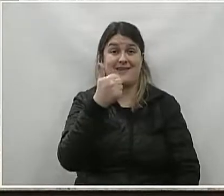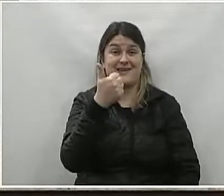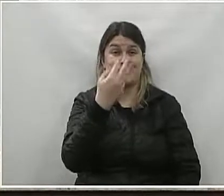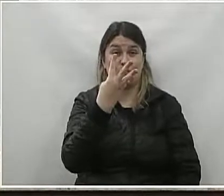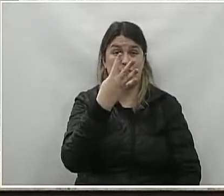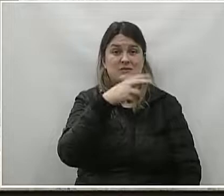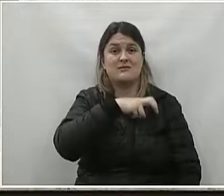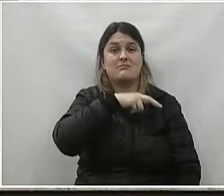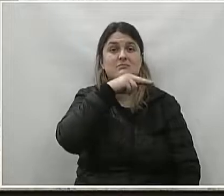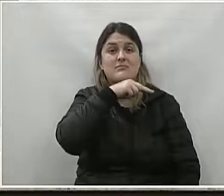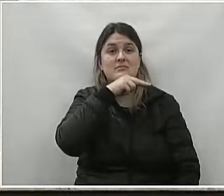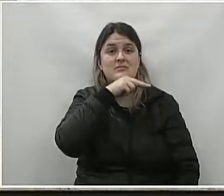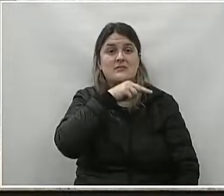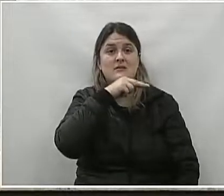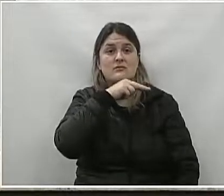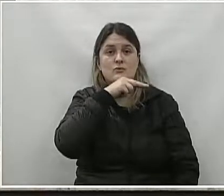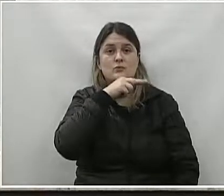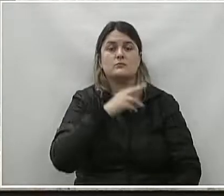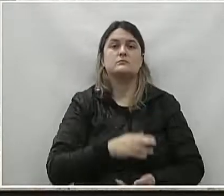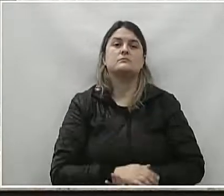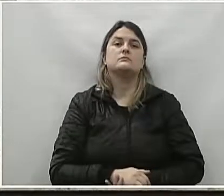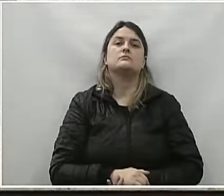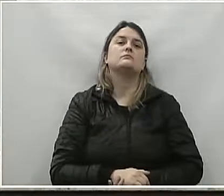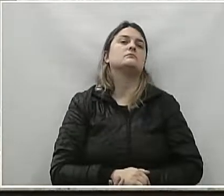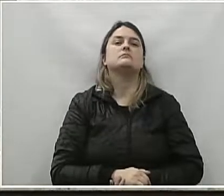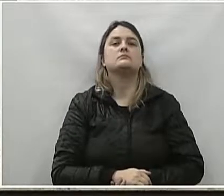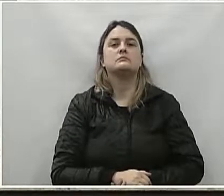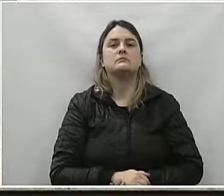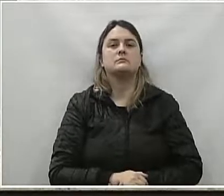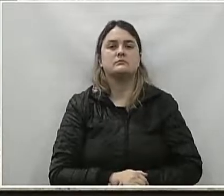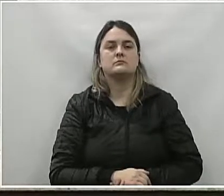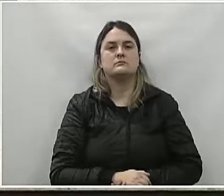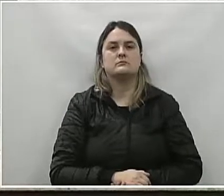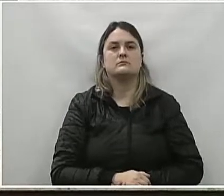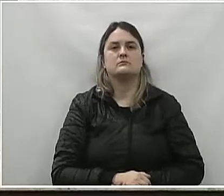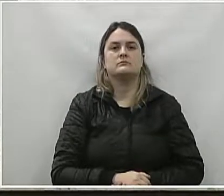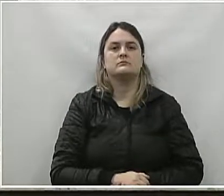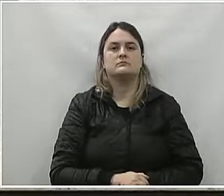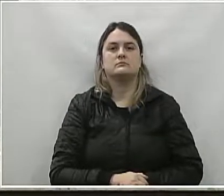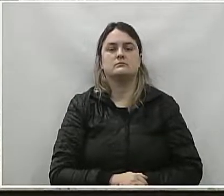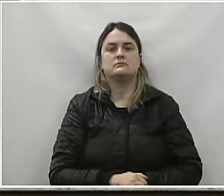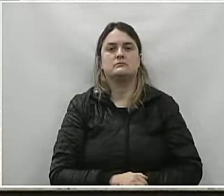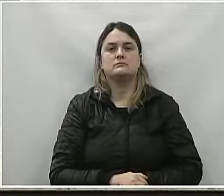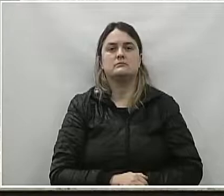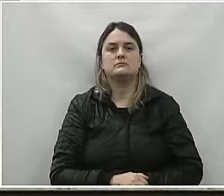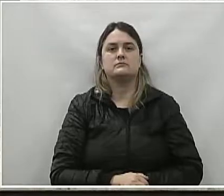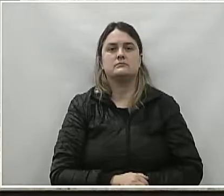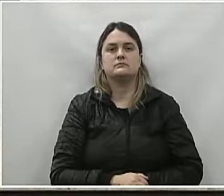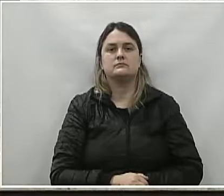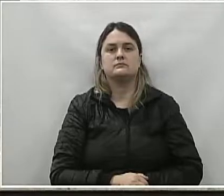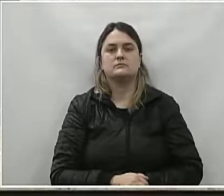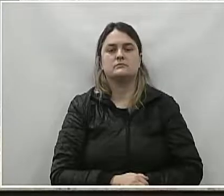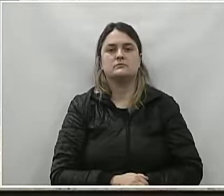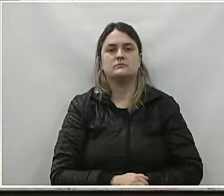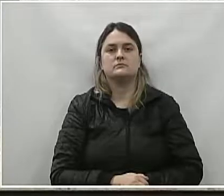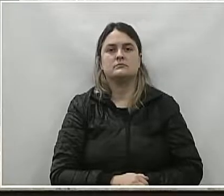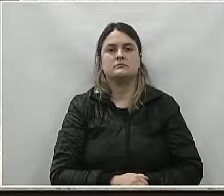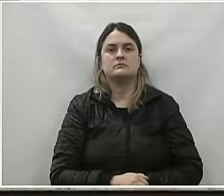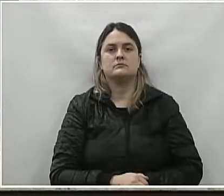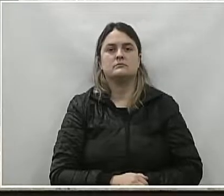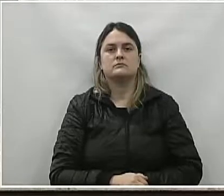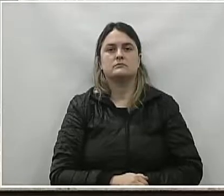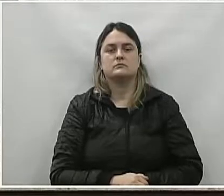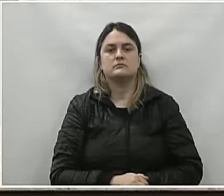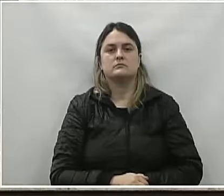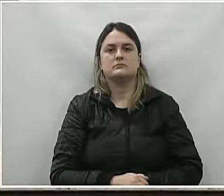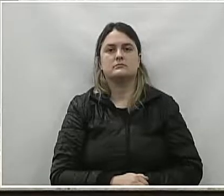Manuela, Samanta, Daniele, Denise, Fernanda, Alexandre, Ricardo, Flávia, Eloane, Maria